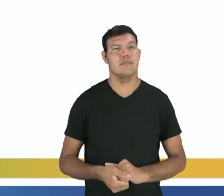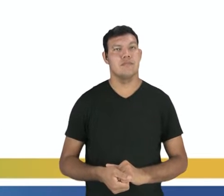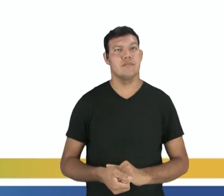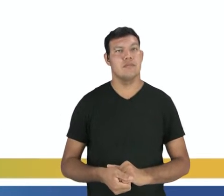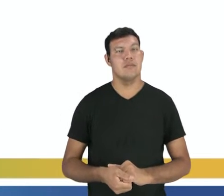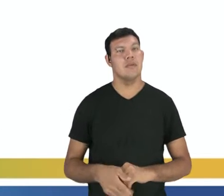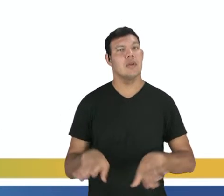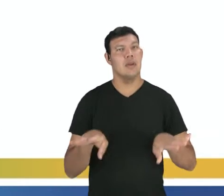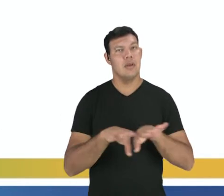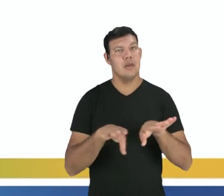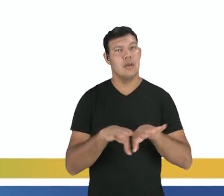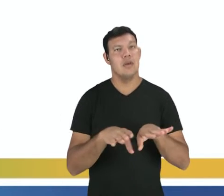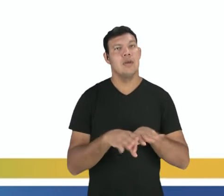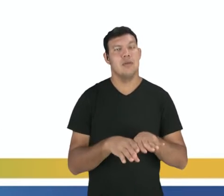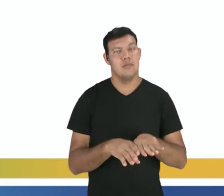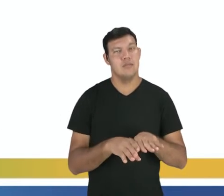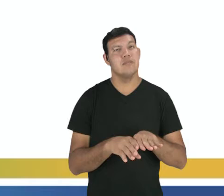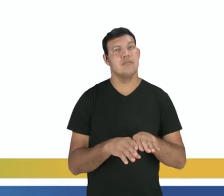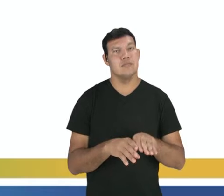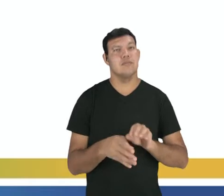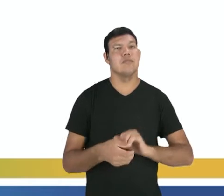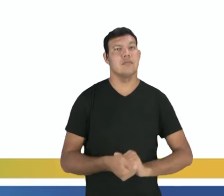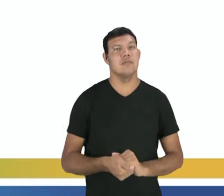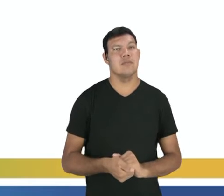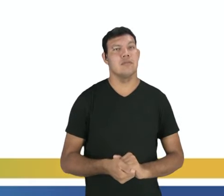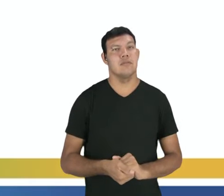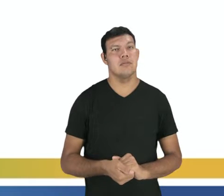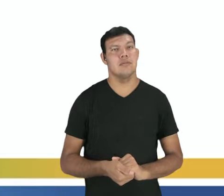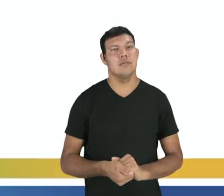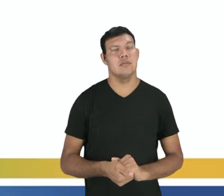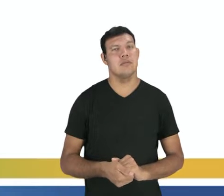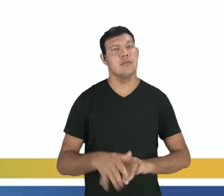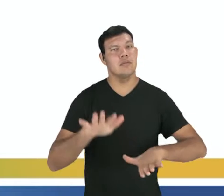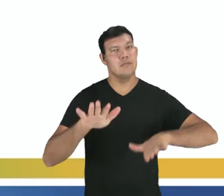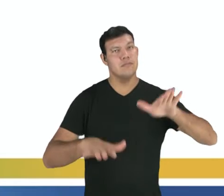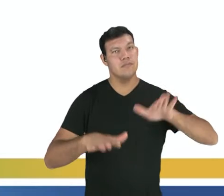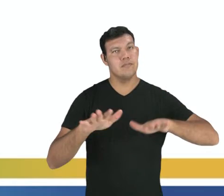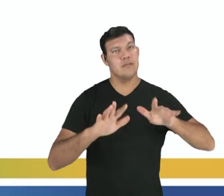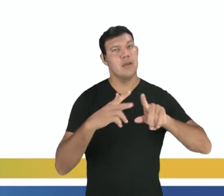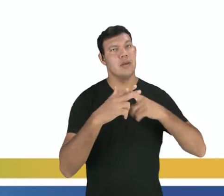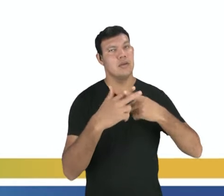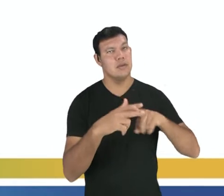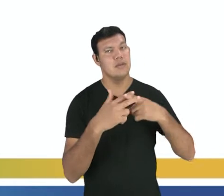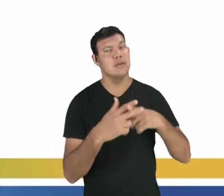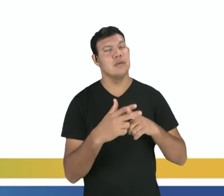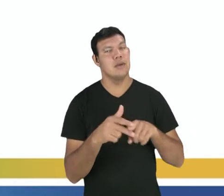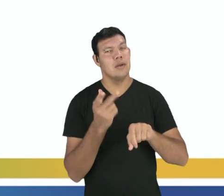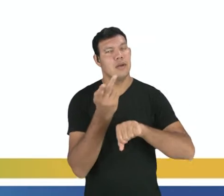Às vezes procura assistência, outras toma a iniciativa. A vírgula